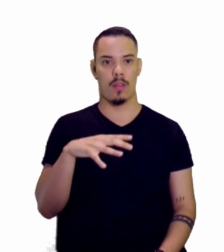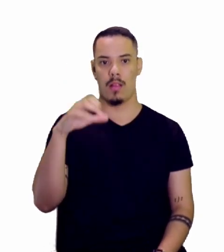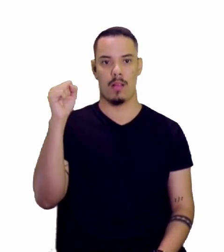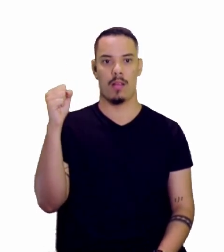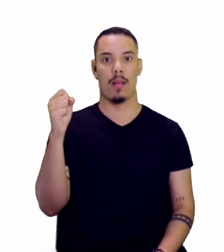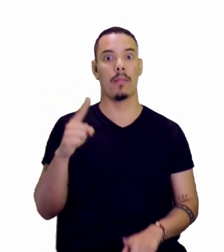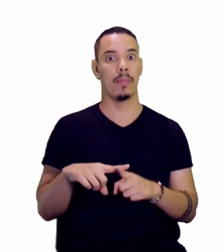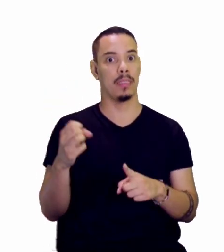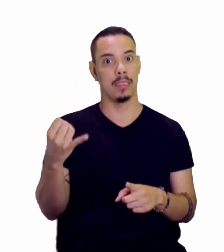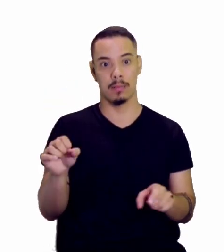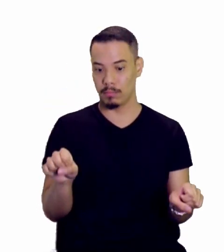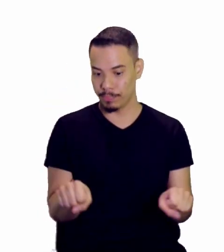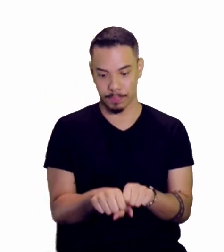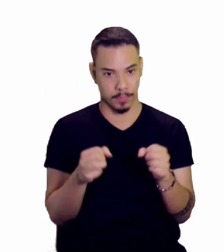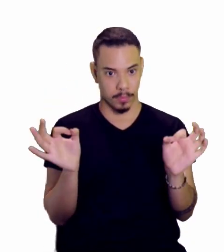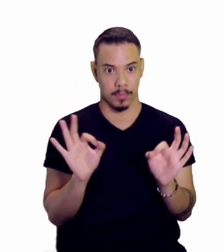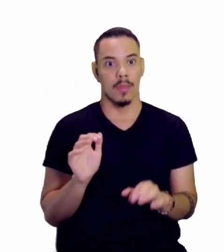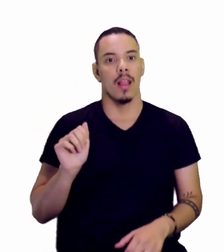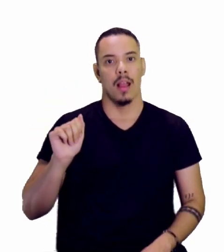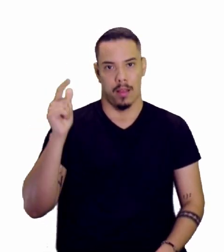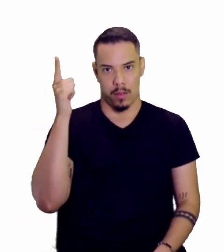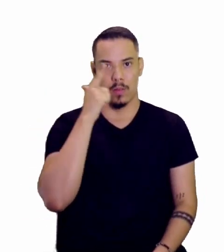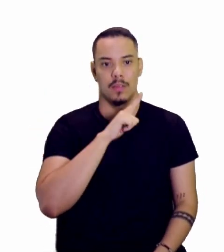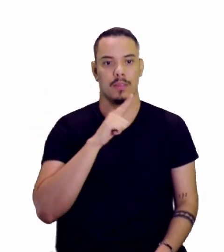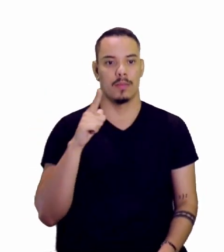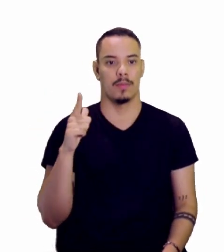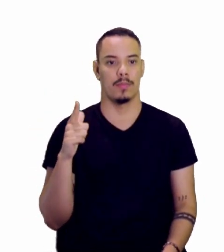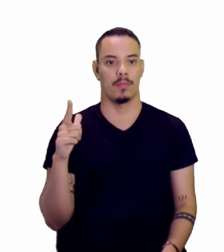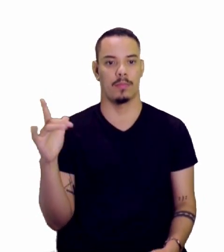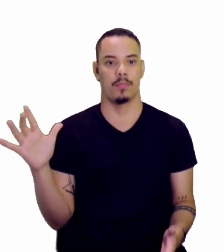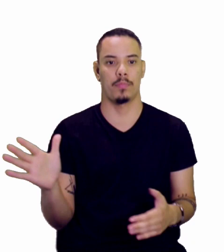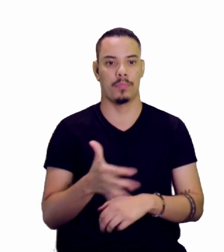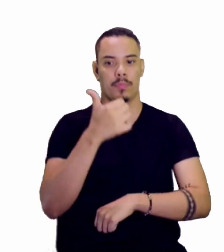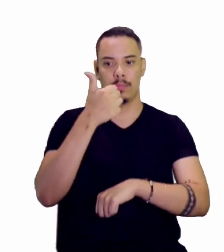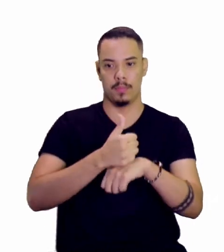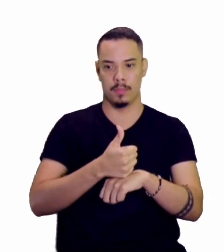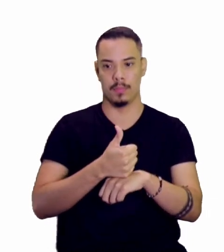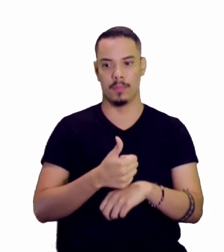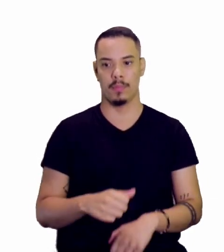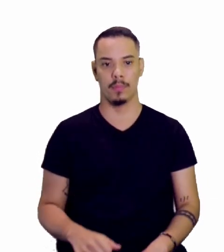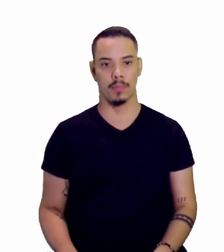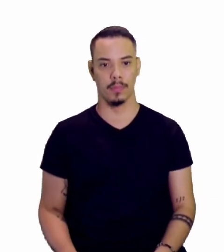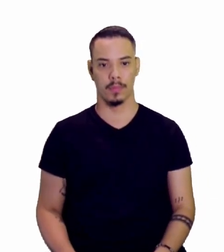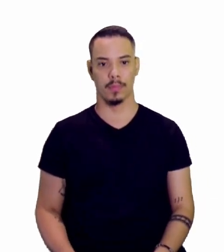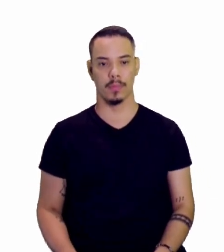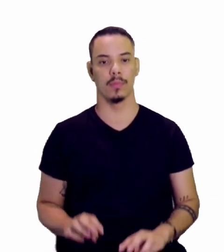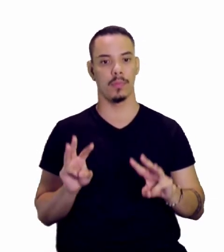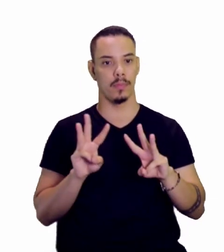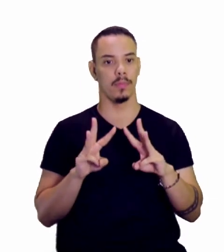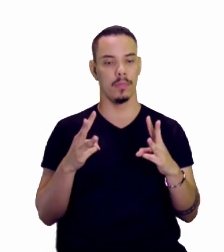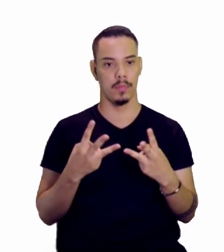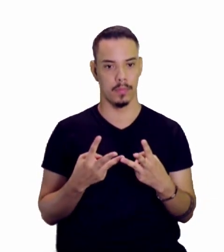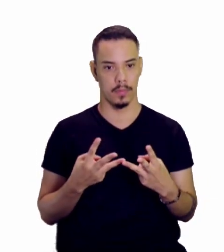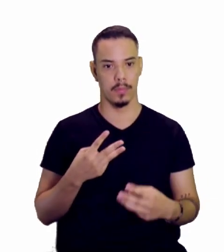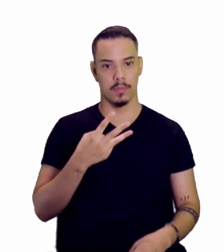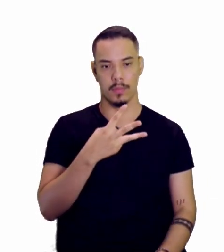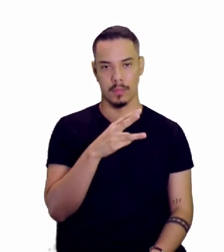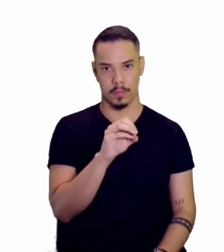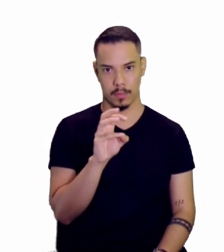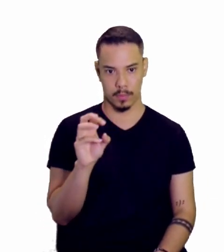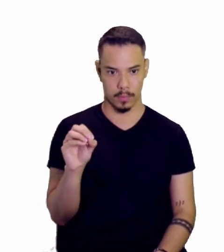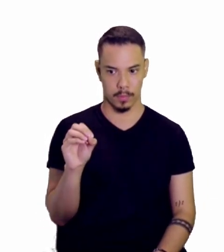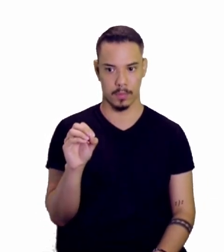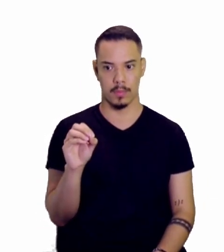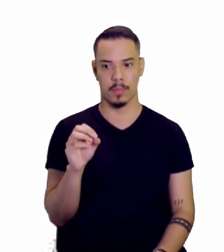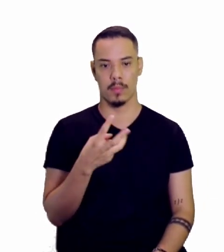tivesse arrebentado, o A estaria aí vantagem, né? Bom, 780, a massa ele falou ali que é 300, né?